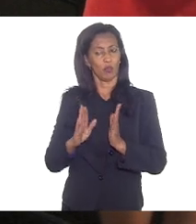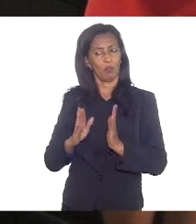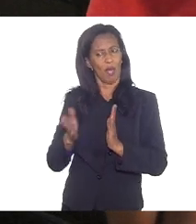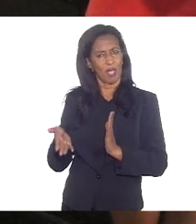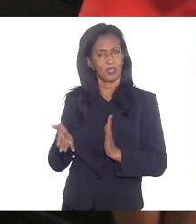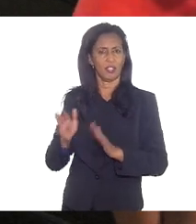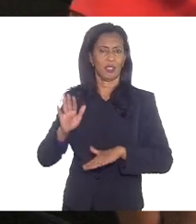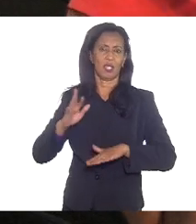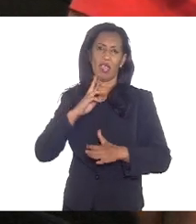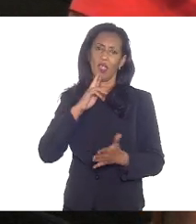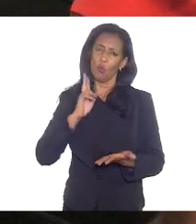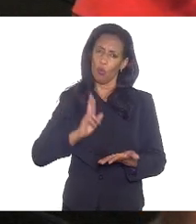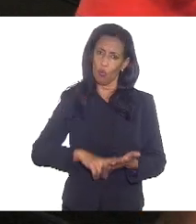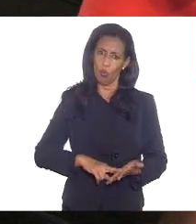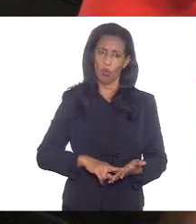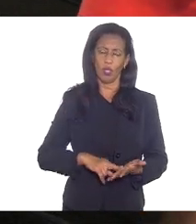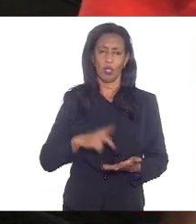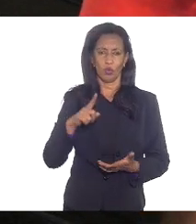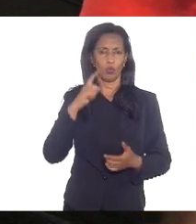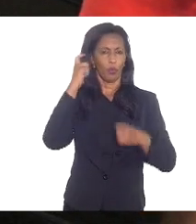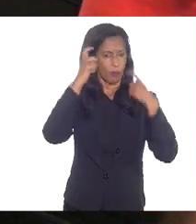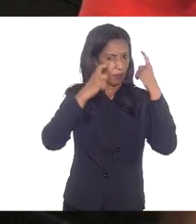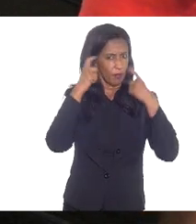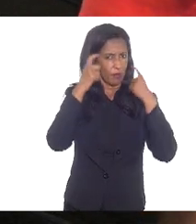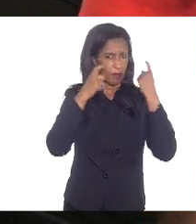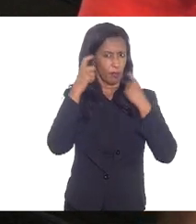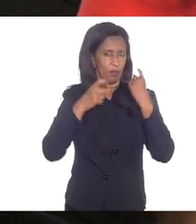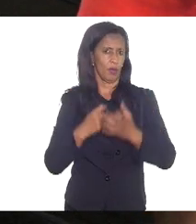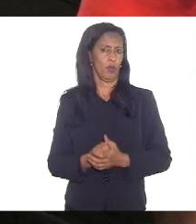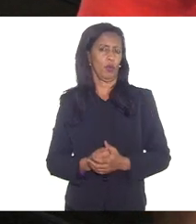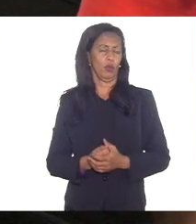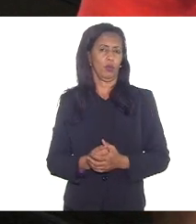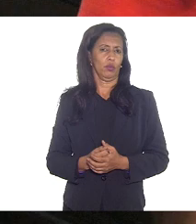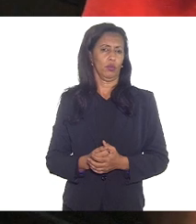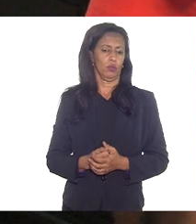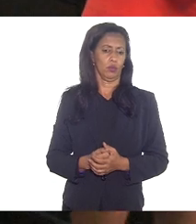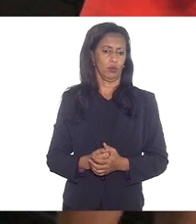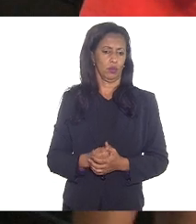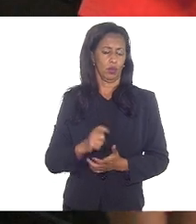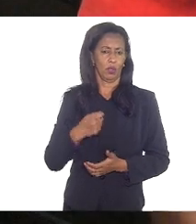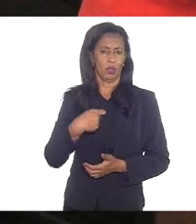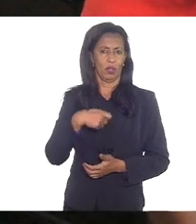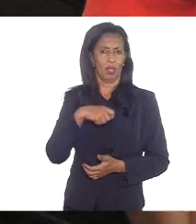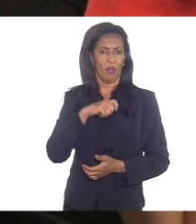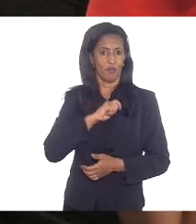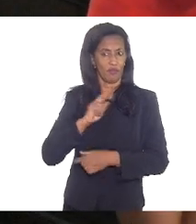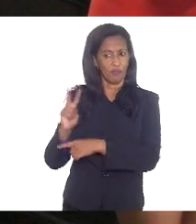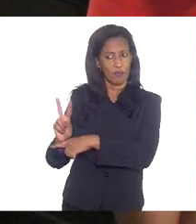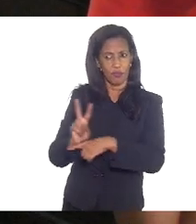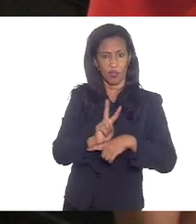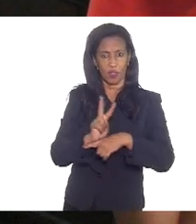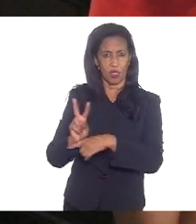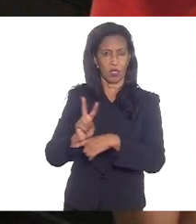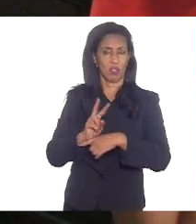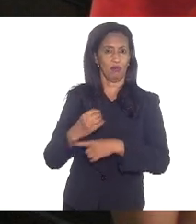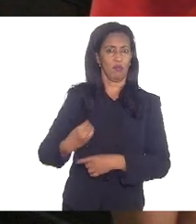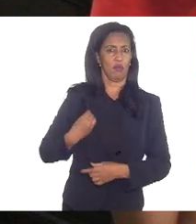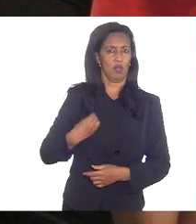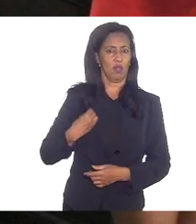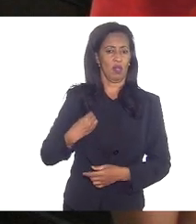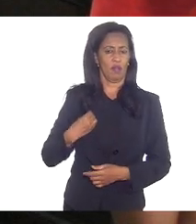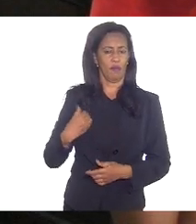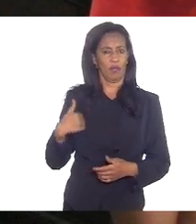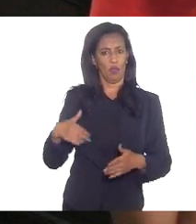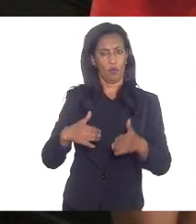texto, embora reconheça a sua preocupação com o aspecto da fiscalização no ambiente, na vida parlamentar, eu vou me